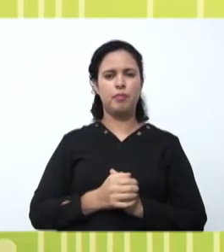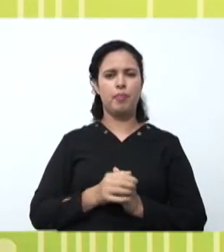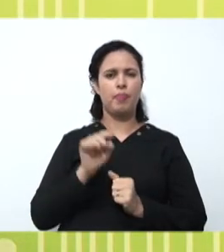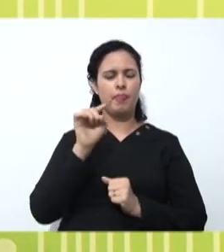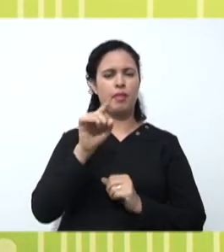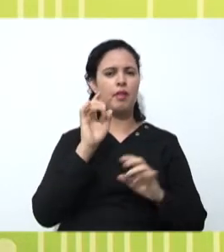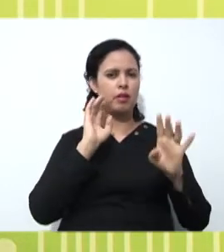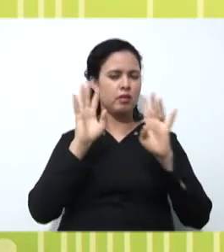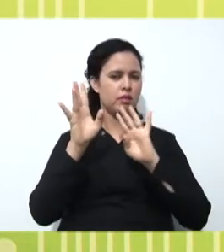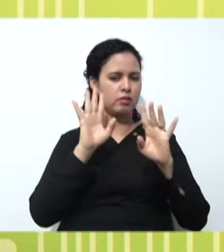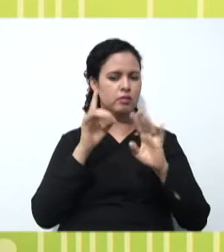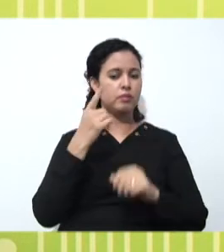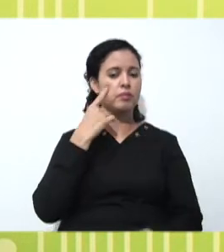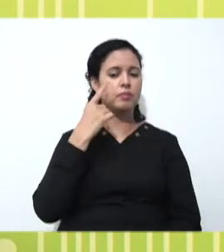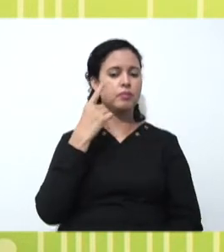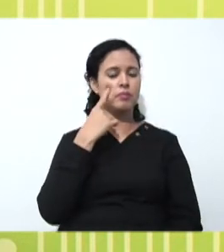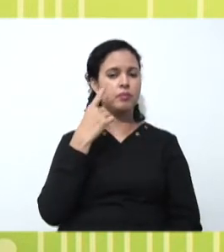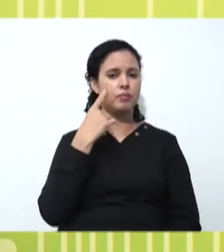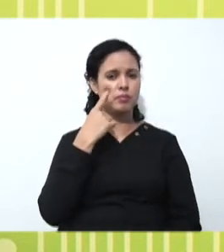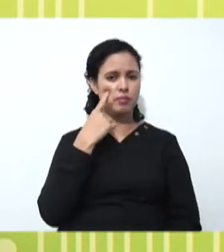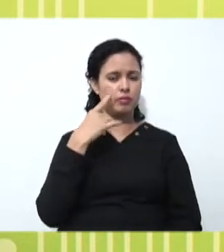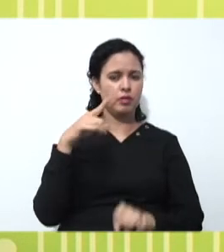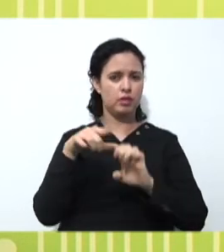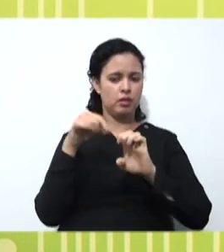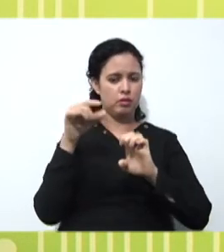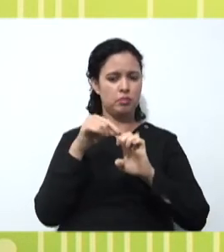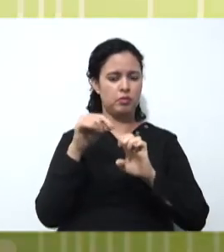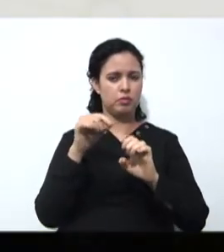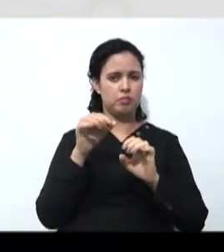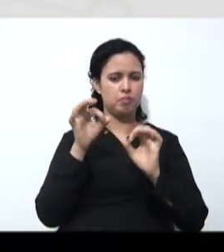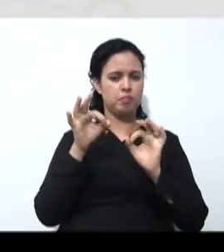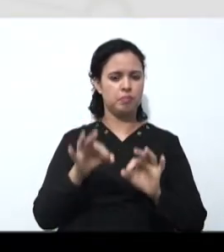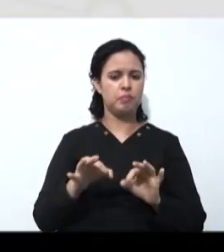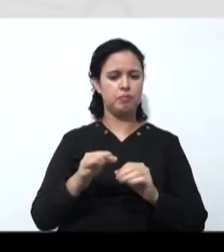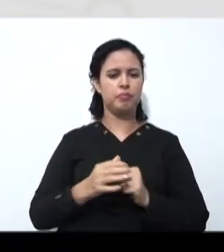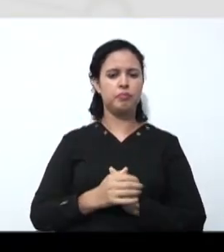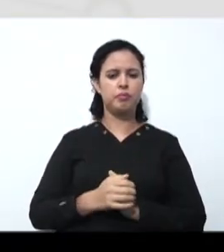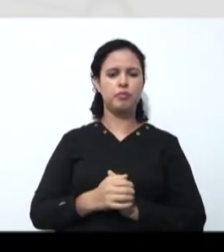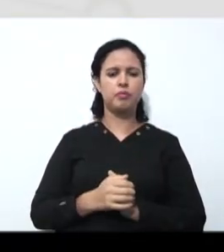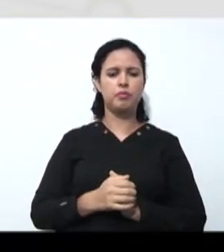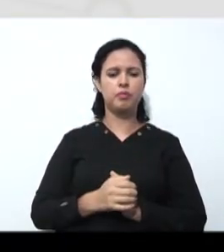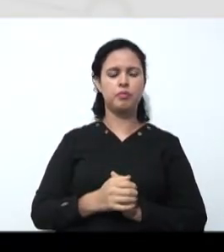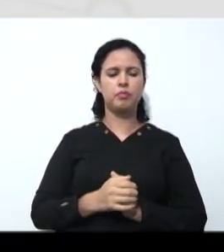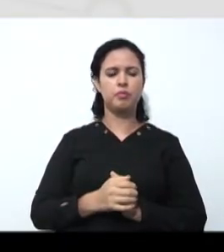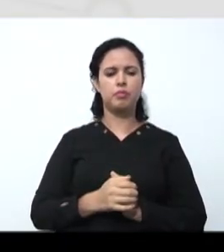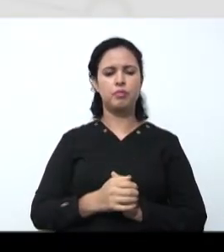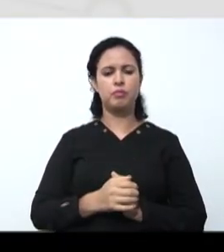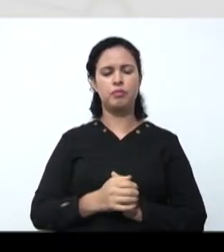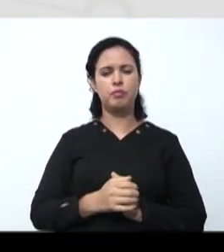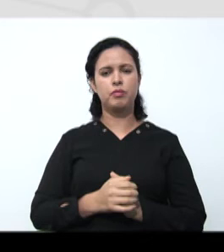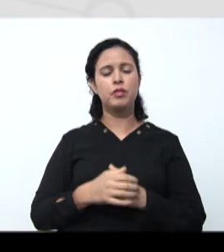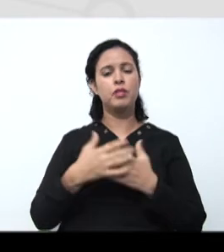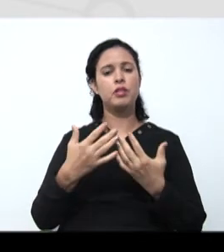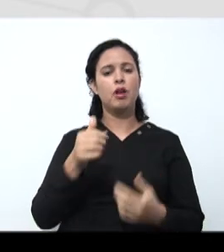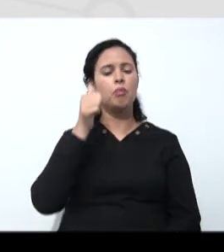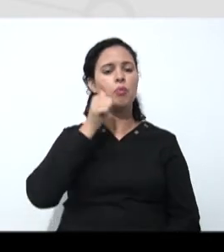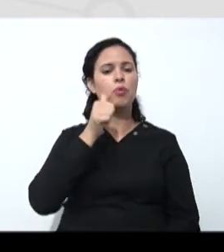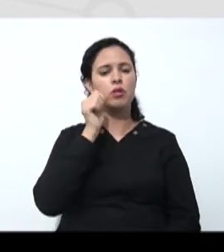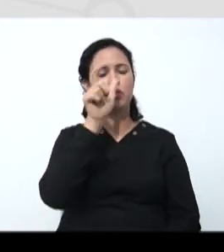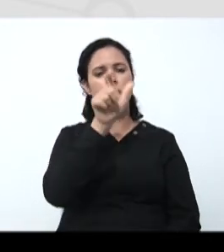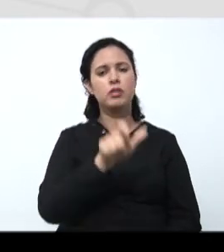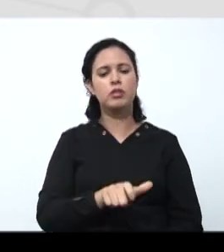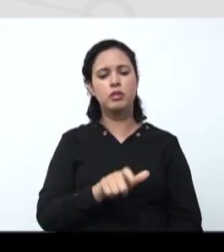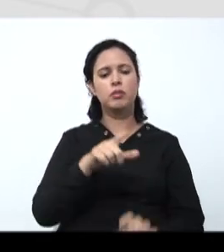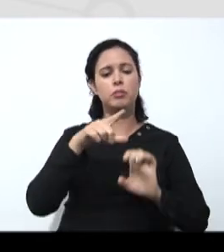ter respondido aí. Vamos ver se as nossas respostas batem? Vamos lá. Qual tipo de empreendedor é a dona Cida?